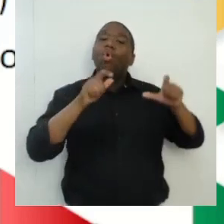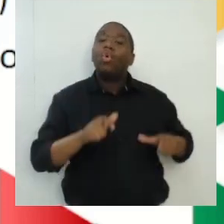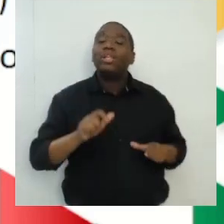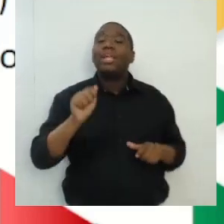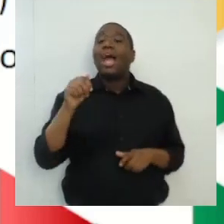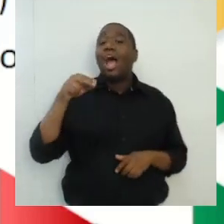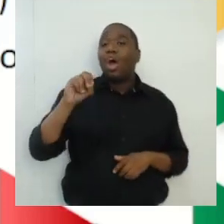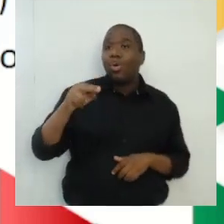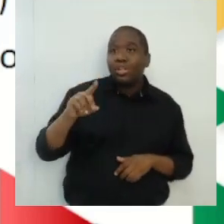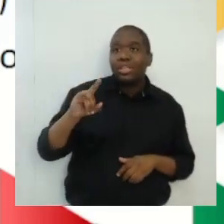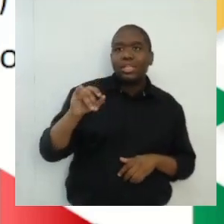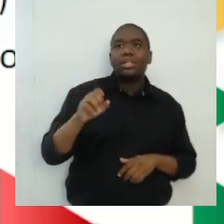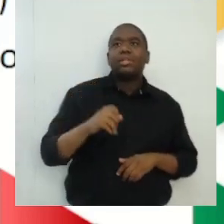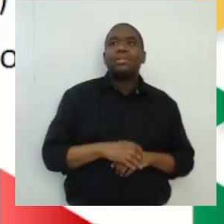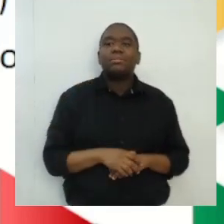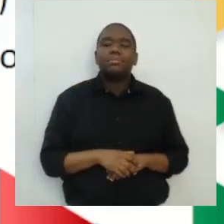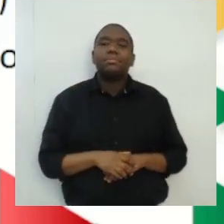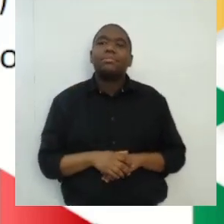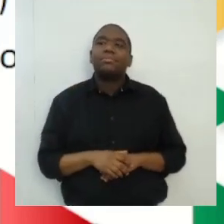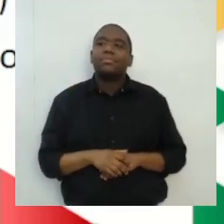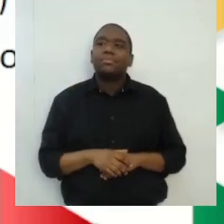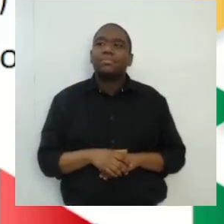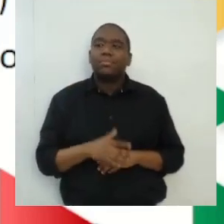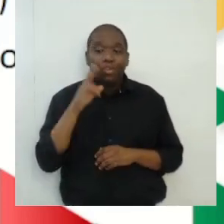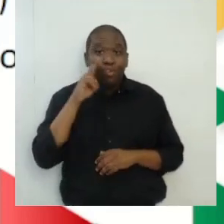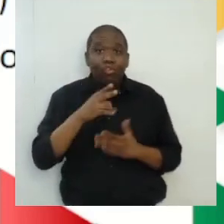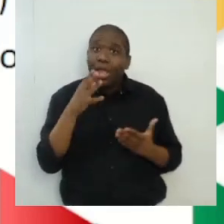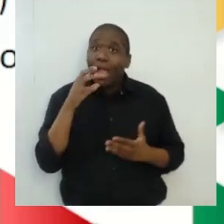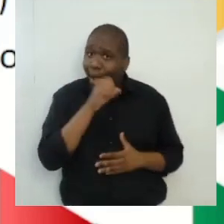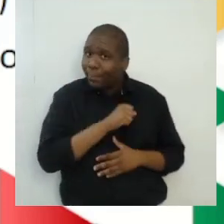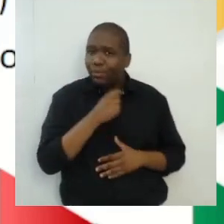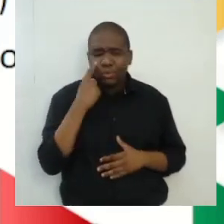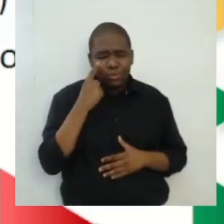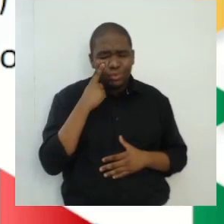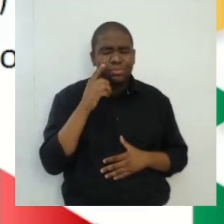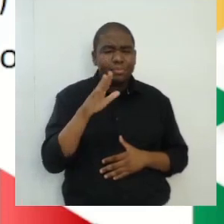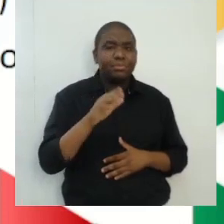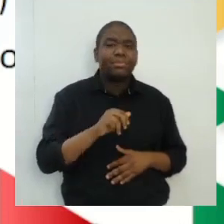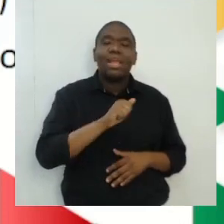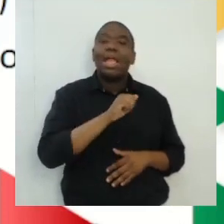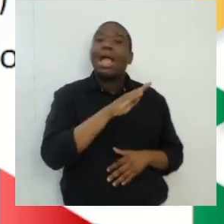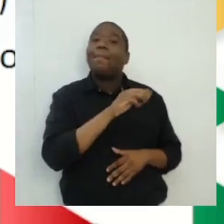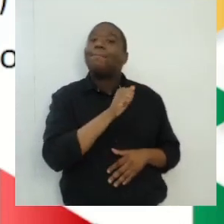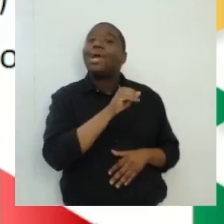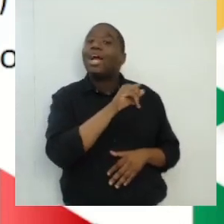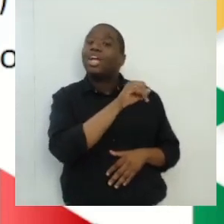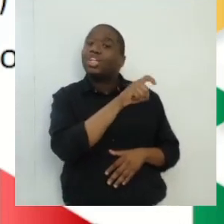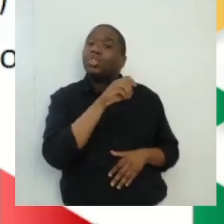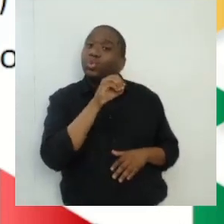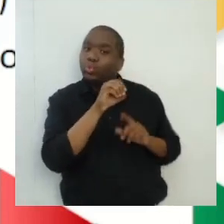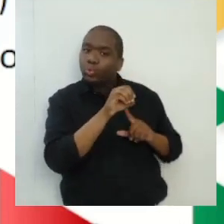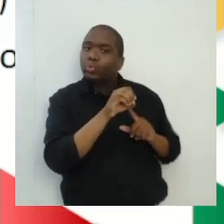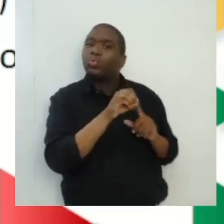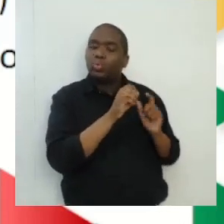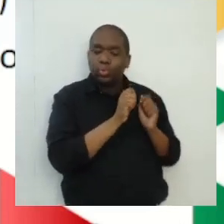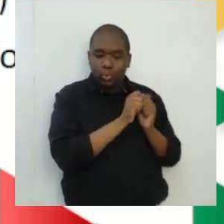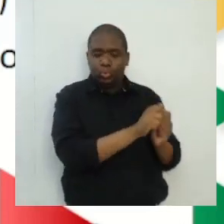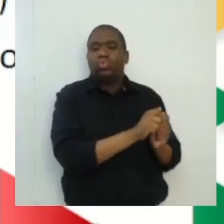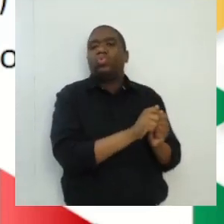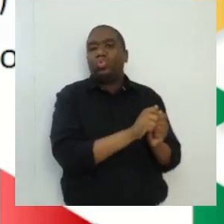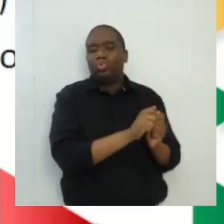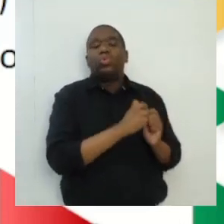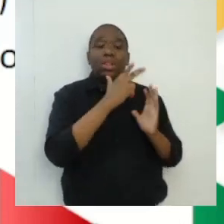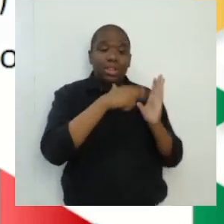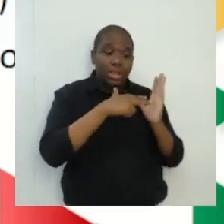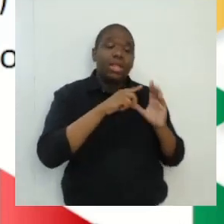sem o i e mais com o i. Vamos ver rapidinho? O abaixo, junto. Leia mais sobre